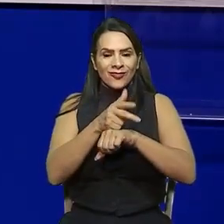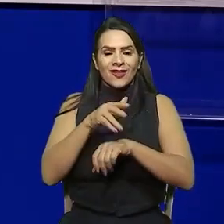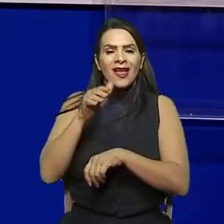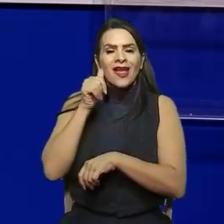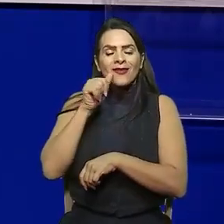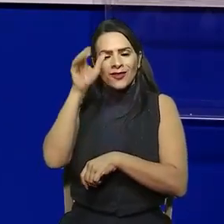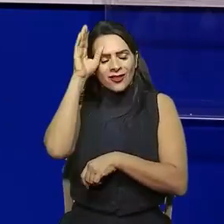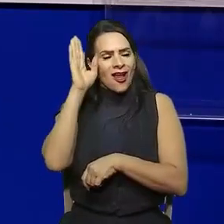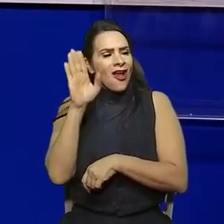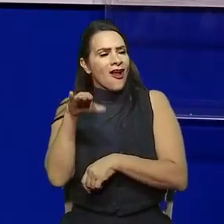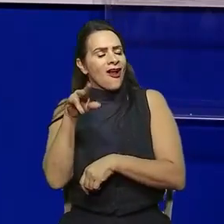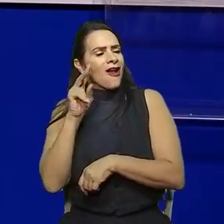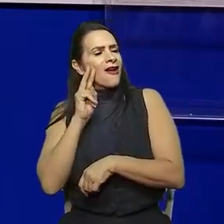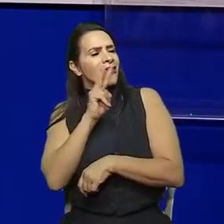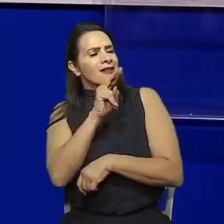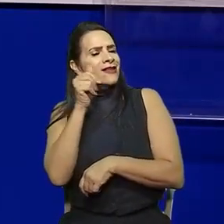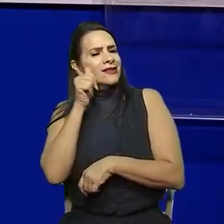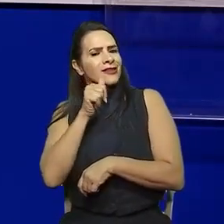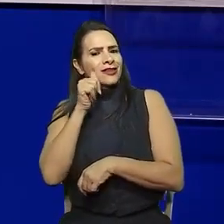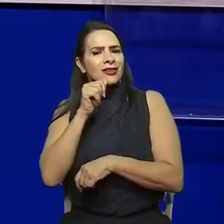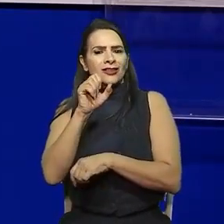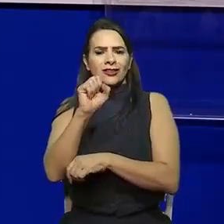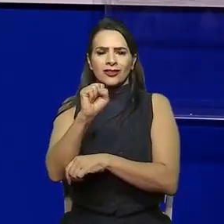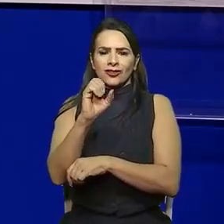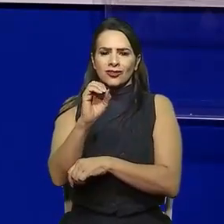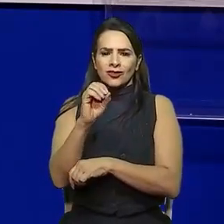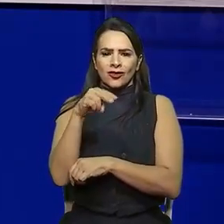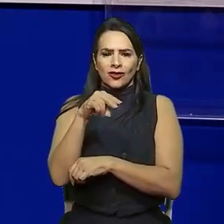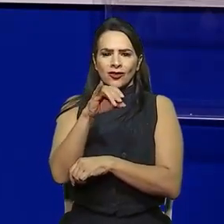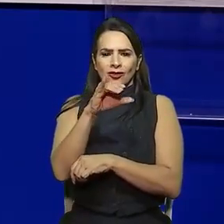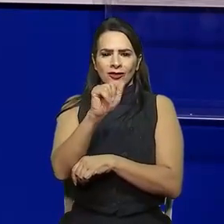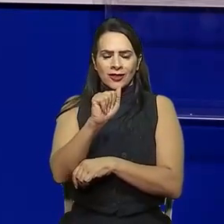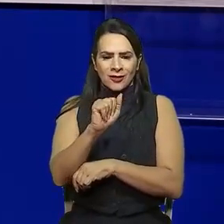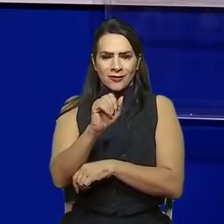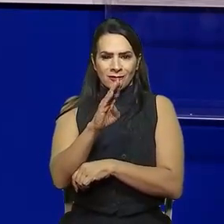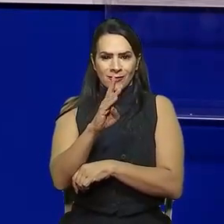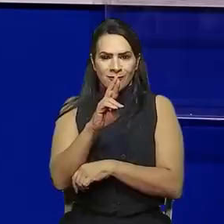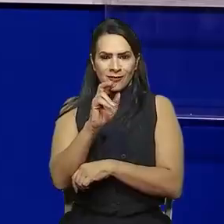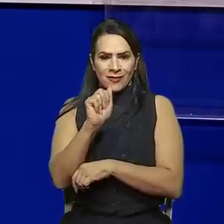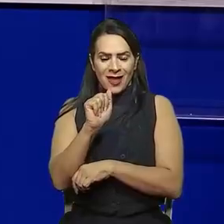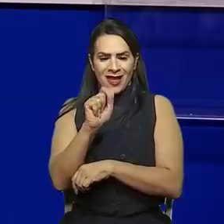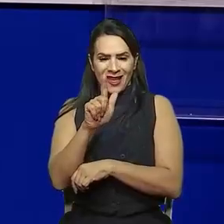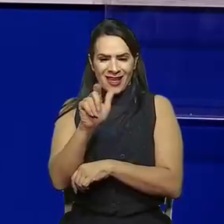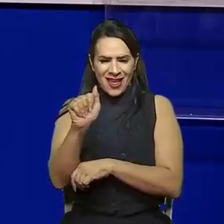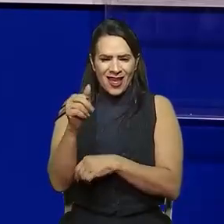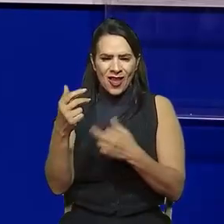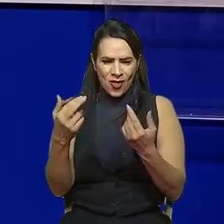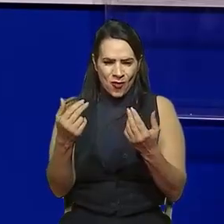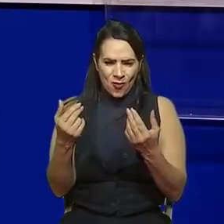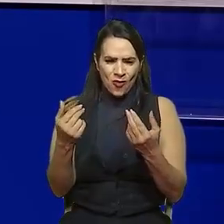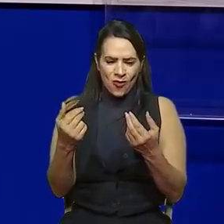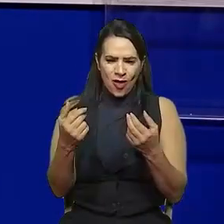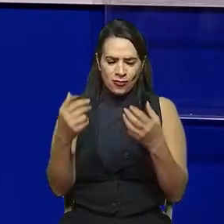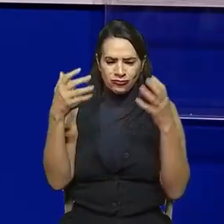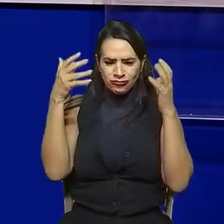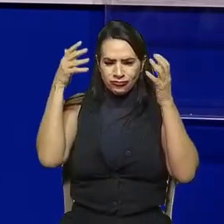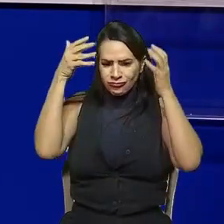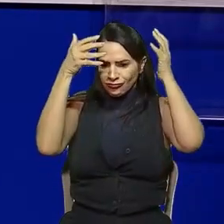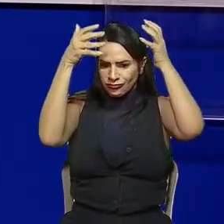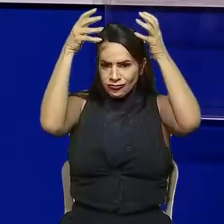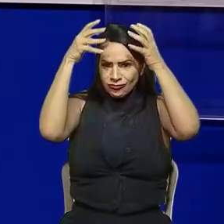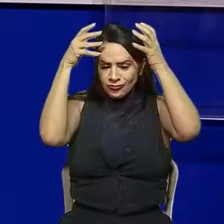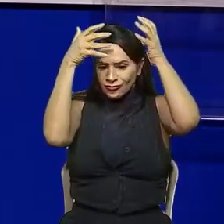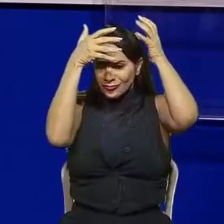lá, Sônia Braga. Sônia Braga estava com uma touca na cabeça, tipo as toucas de meia sabe, de